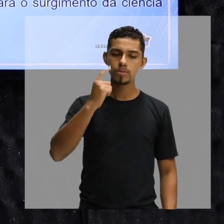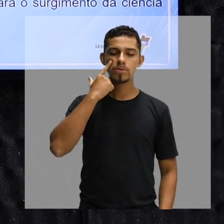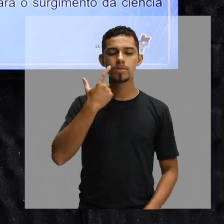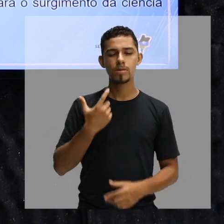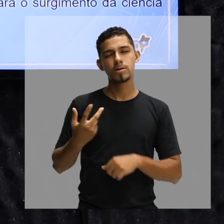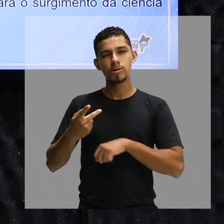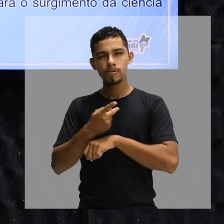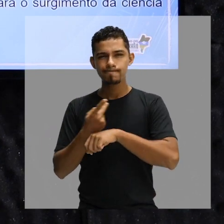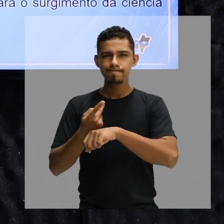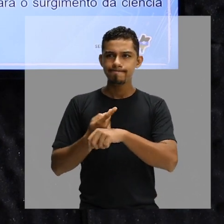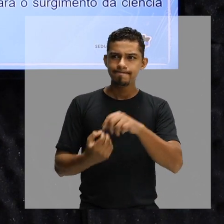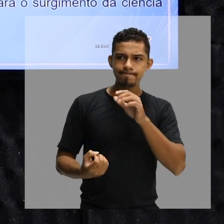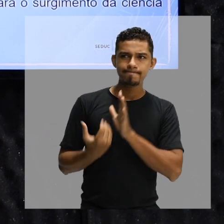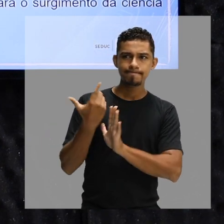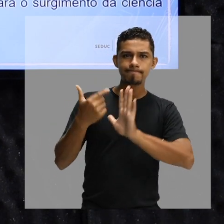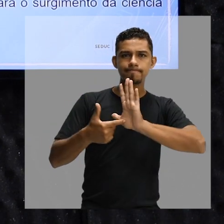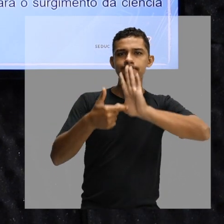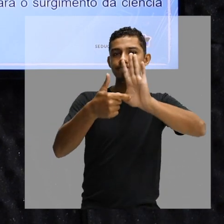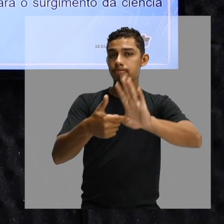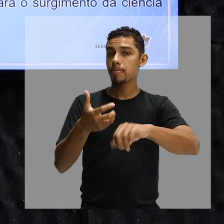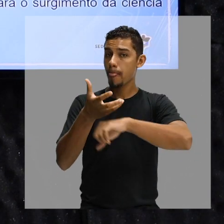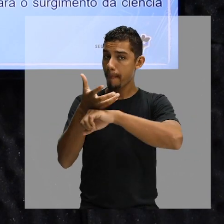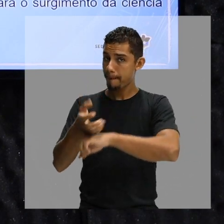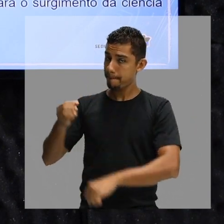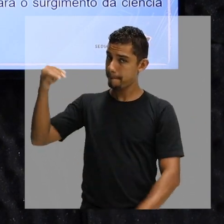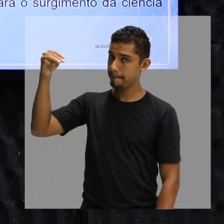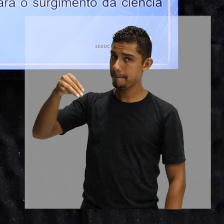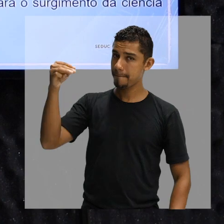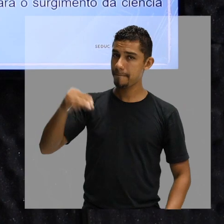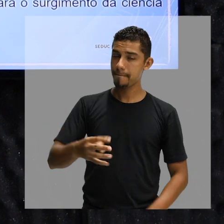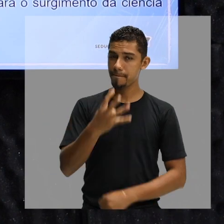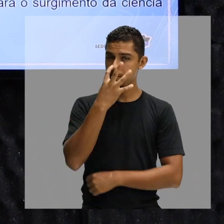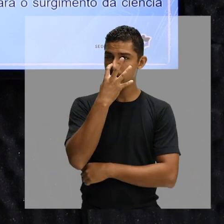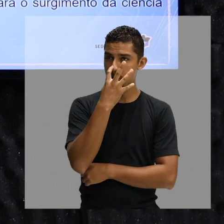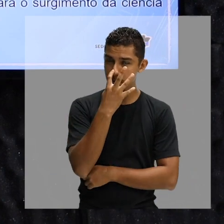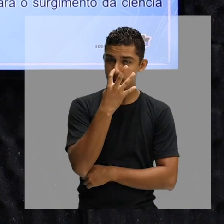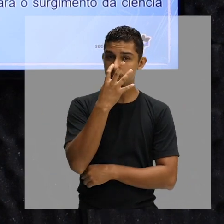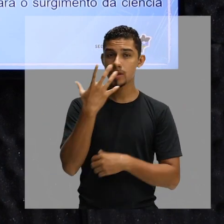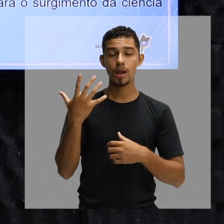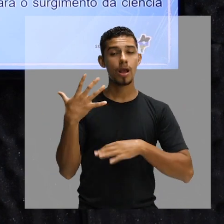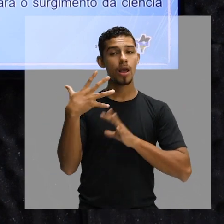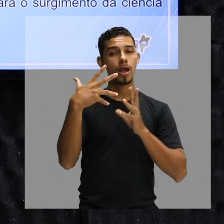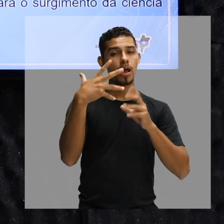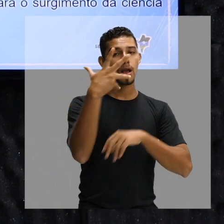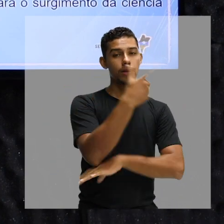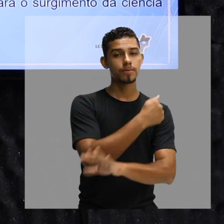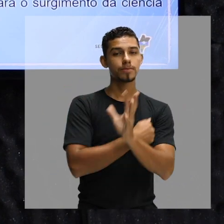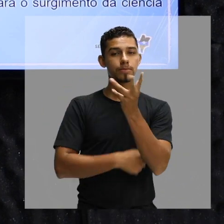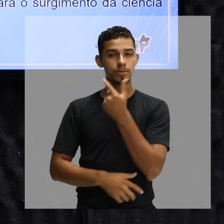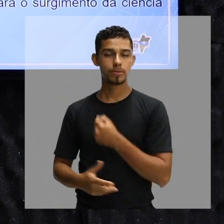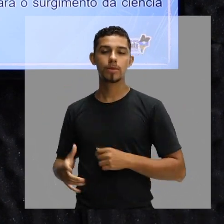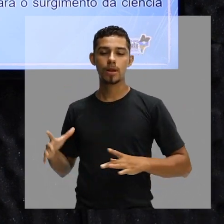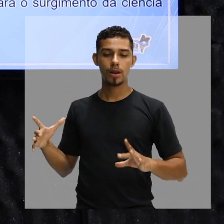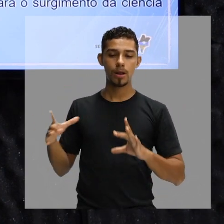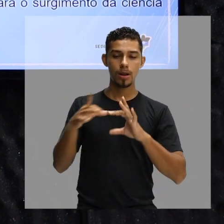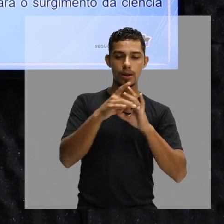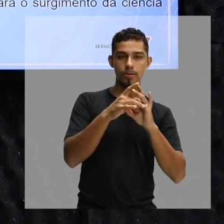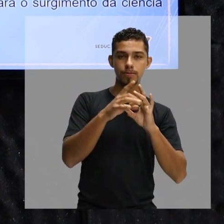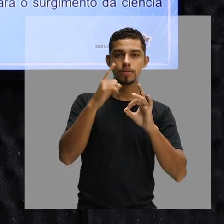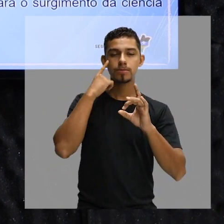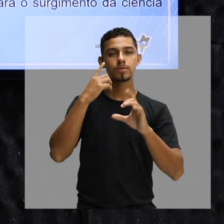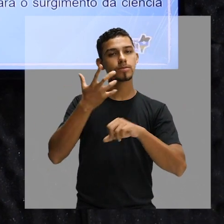da demonstração matemática. Essa observação da natureza, ela tem de encaixar com a demonstração matemática. Aí você já